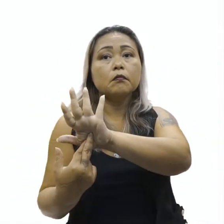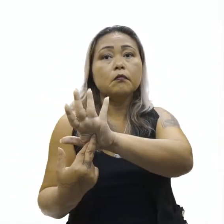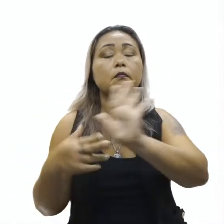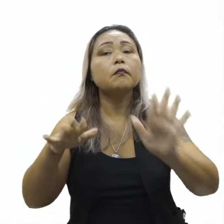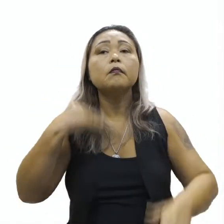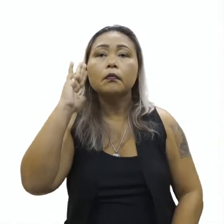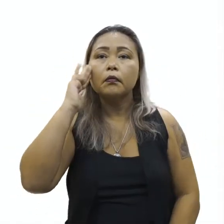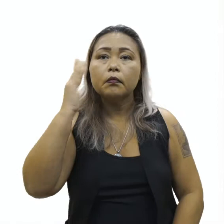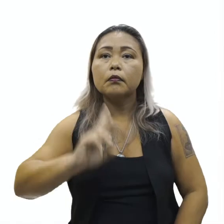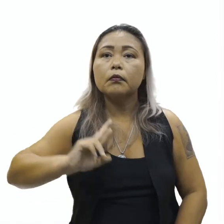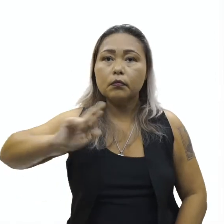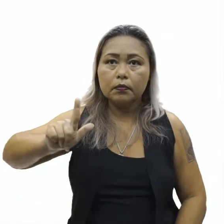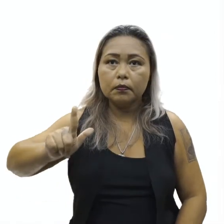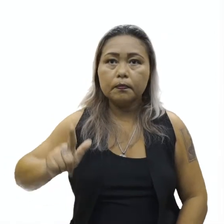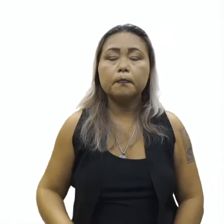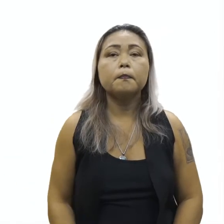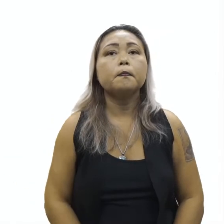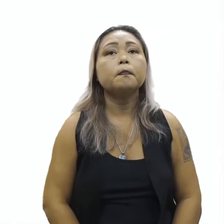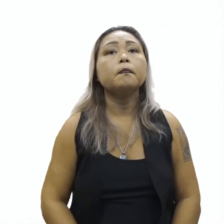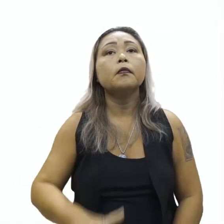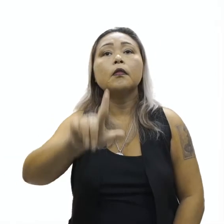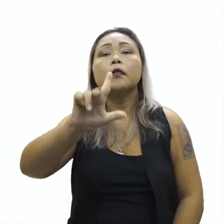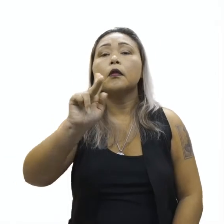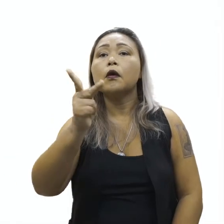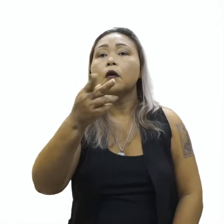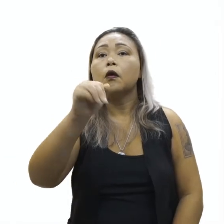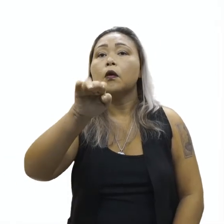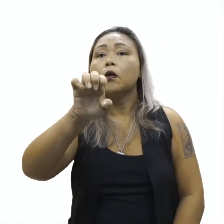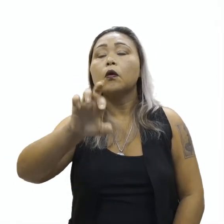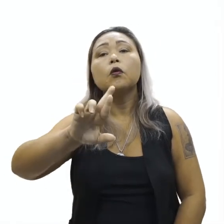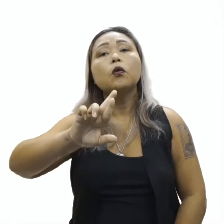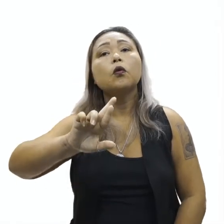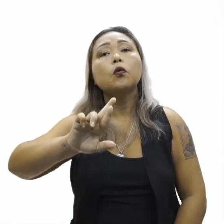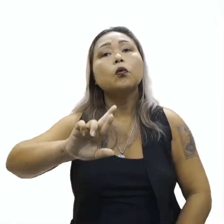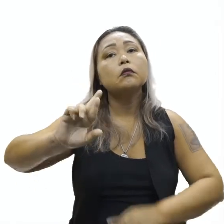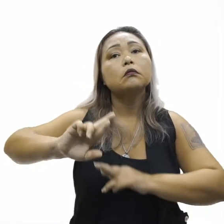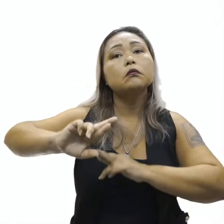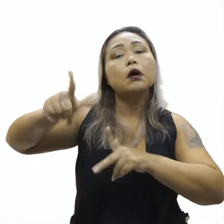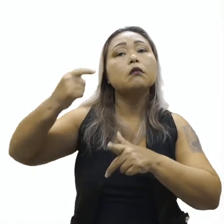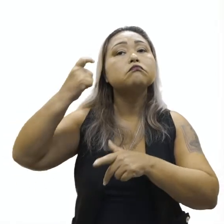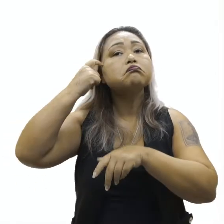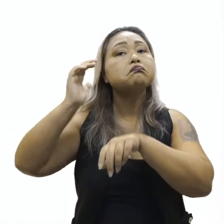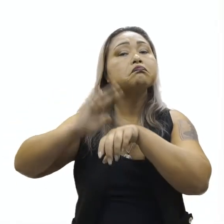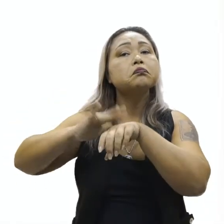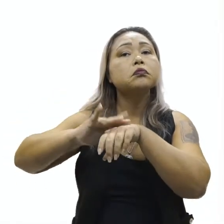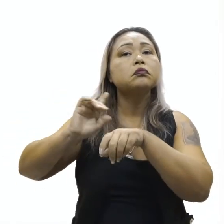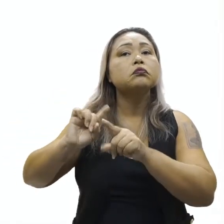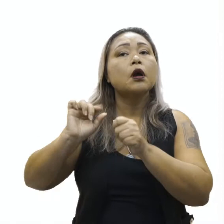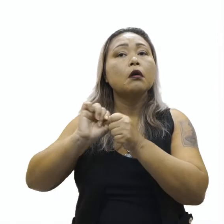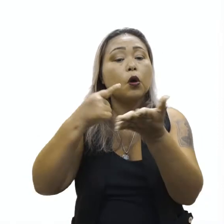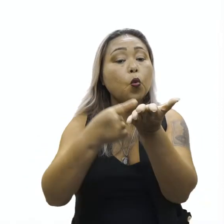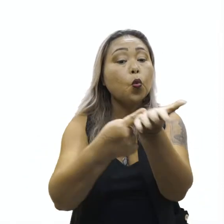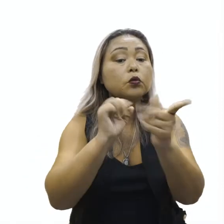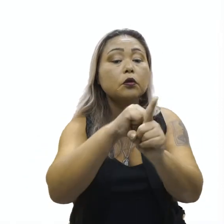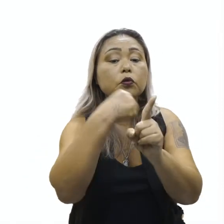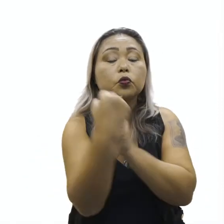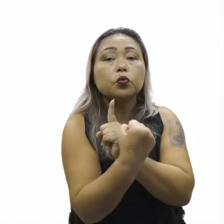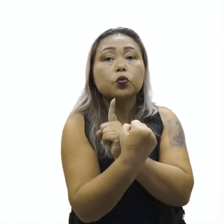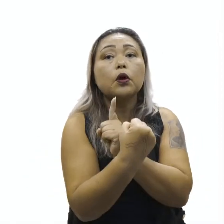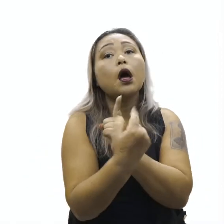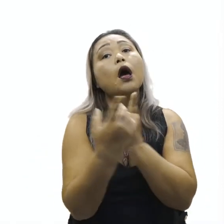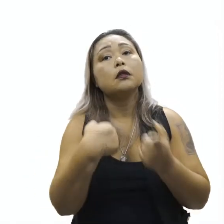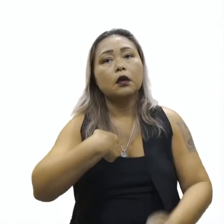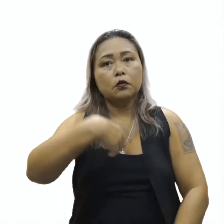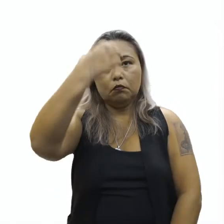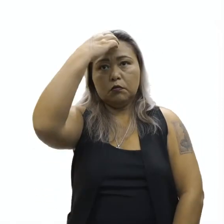pessoal, a diferença? Locke tem um pensamento diferente do Hobbes, porque o Hobbes pensa um contrato social a partir do poder